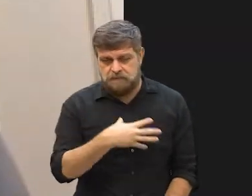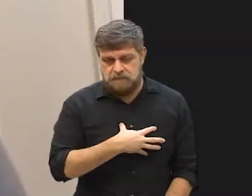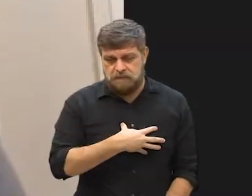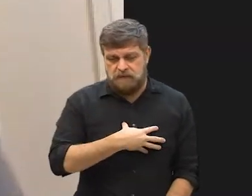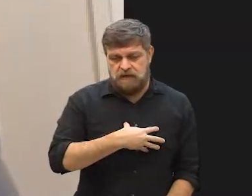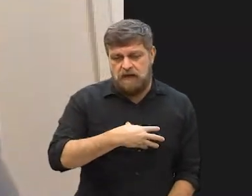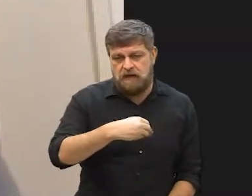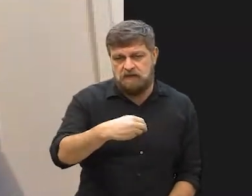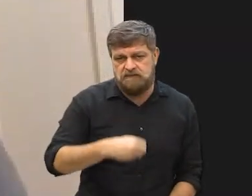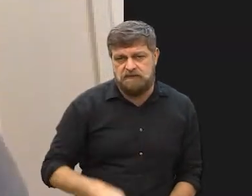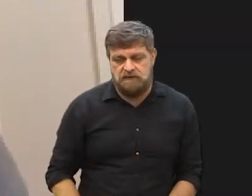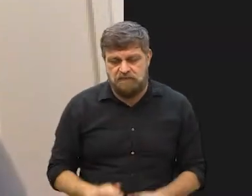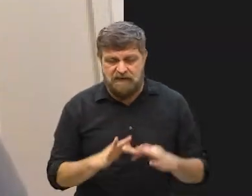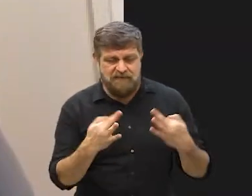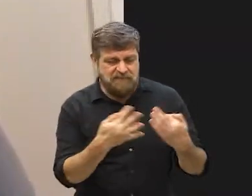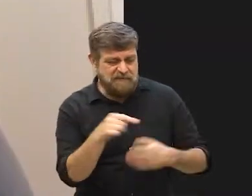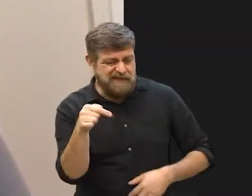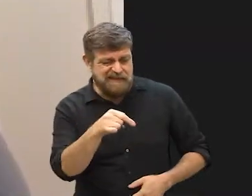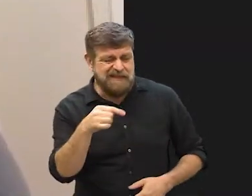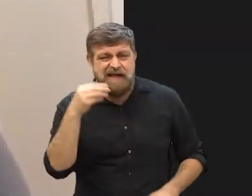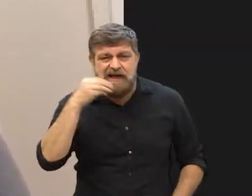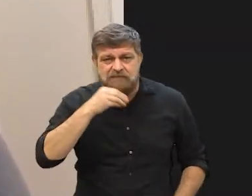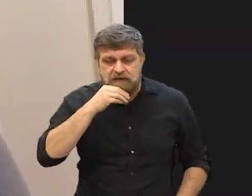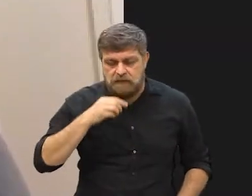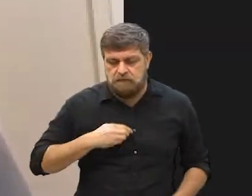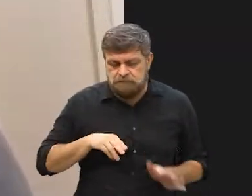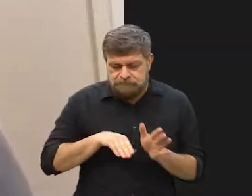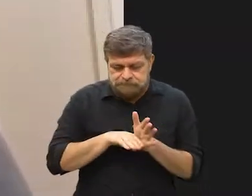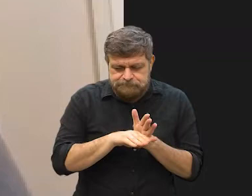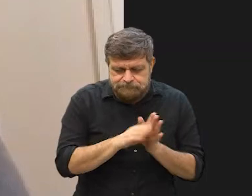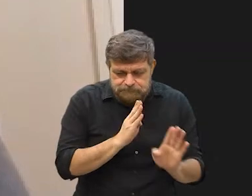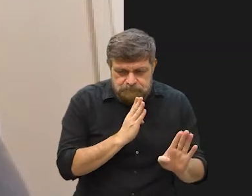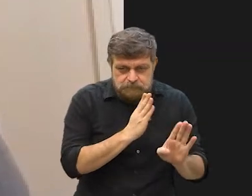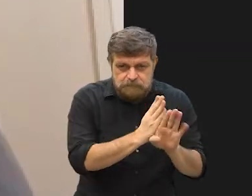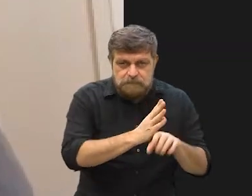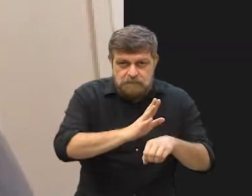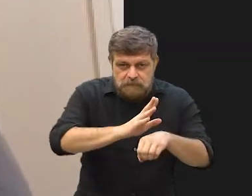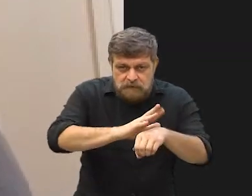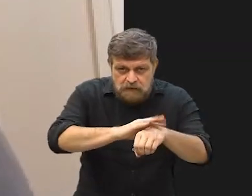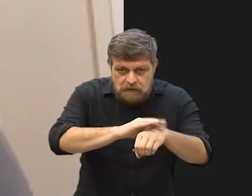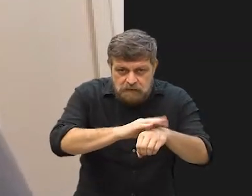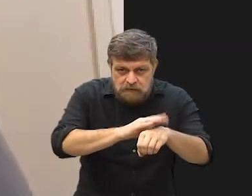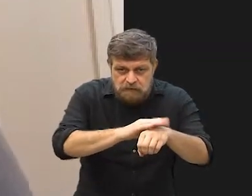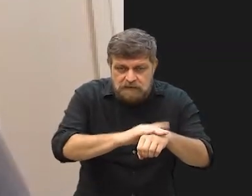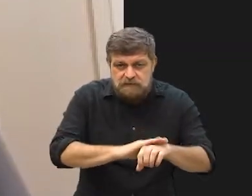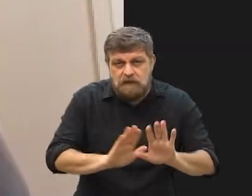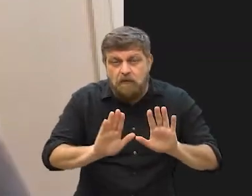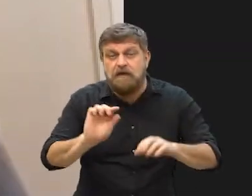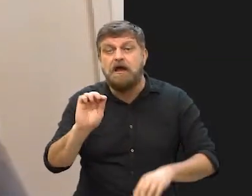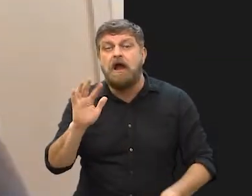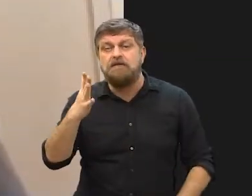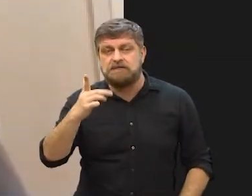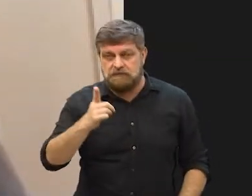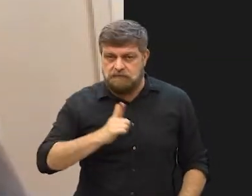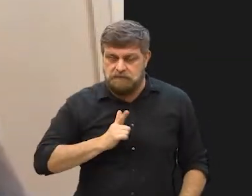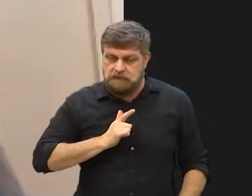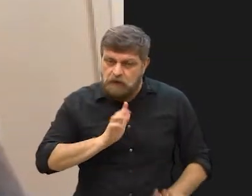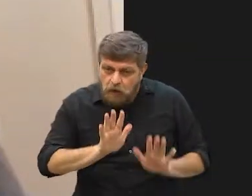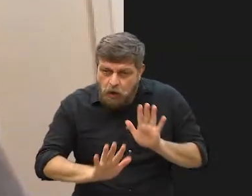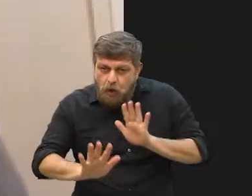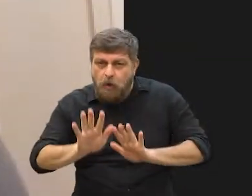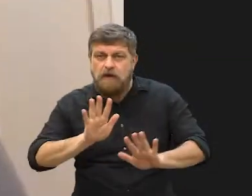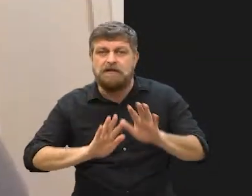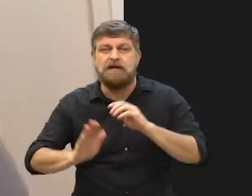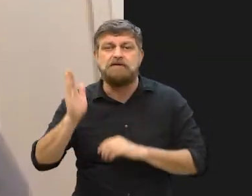da Jacira é fraquinho. Até que a gente descobriu a patologia e aí começou a ter um pouco mais de cuidado,